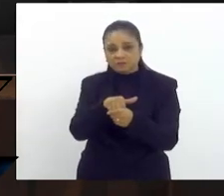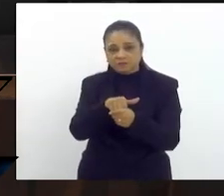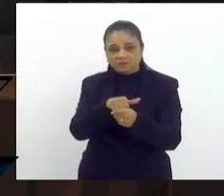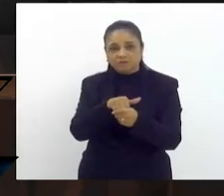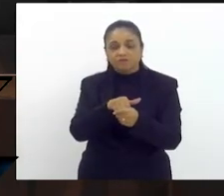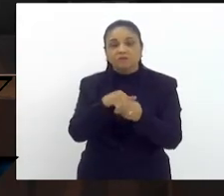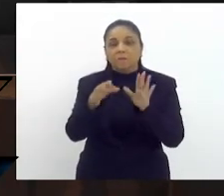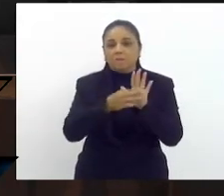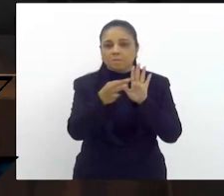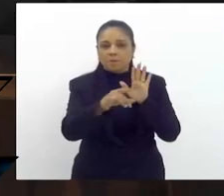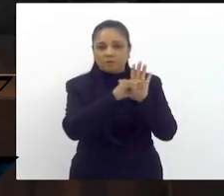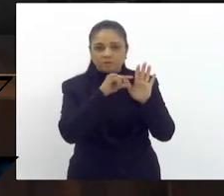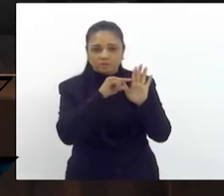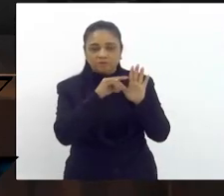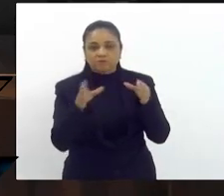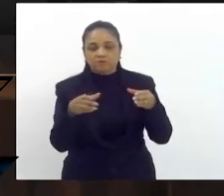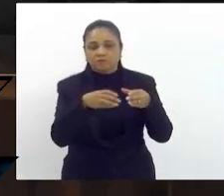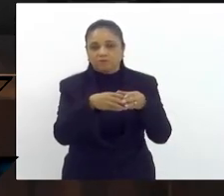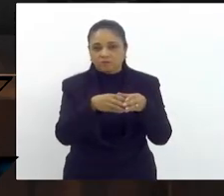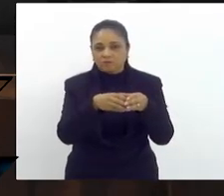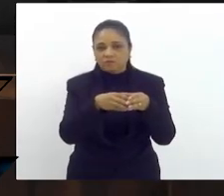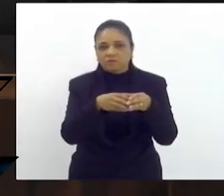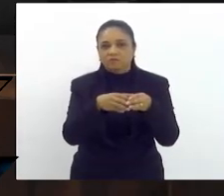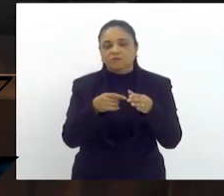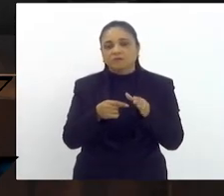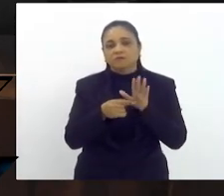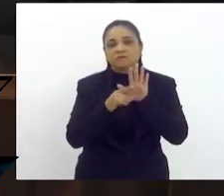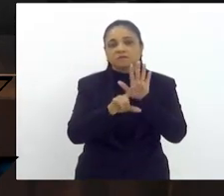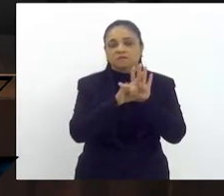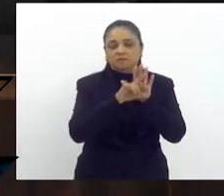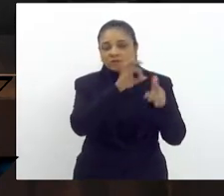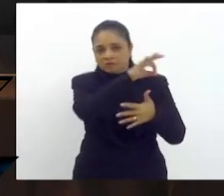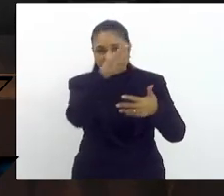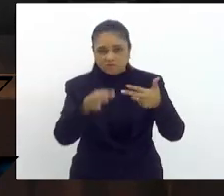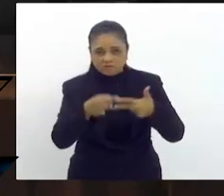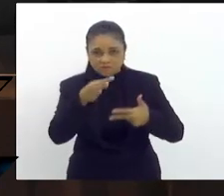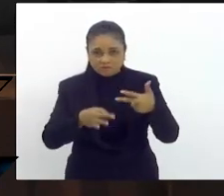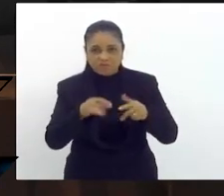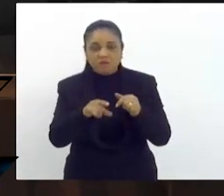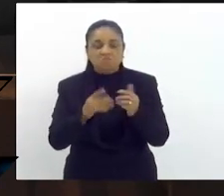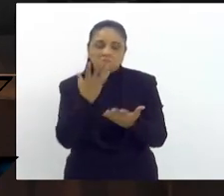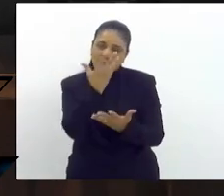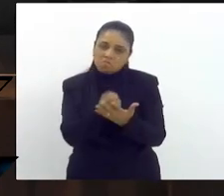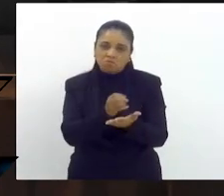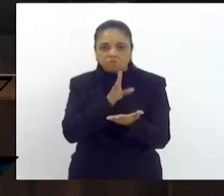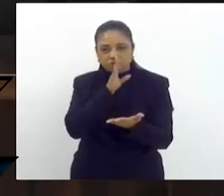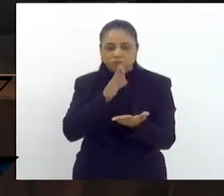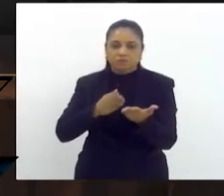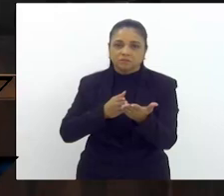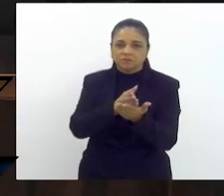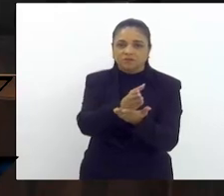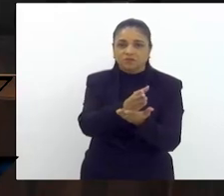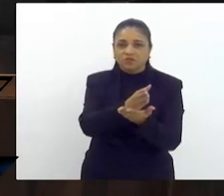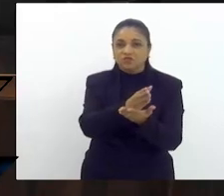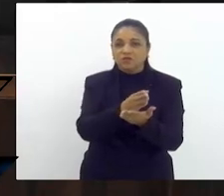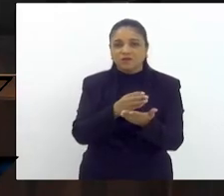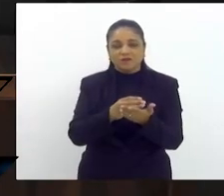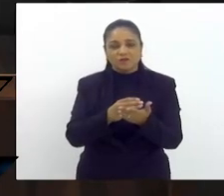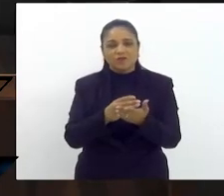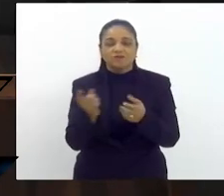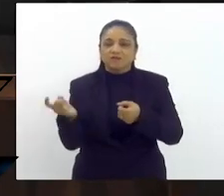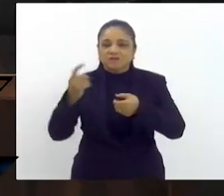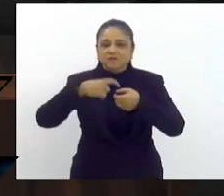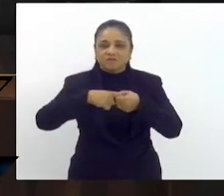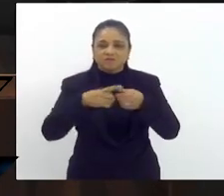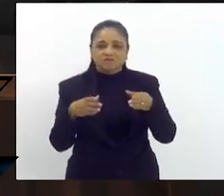o parecer da comissão de indicações legislativas senhores que a própria Manias Como estão aprovado e